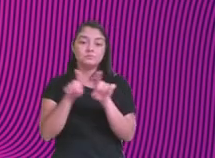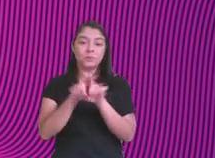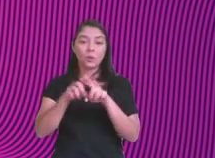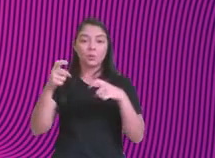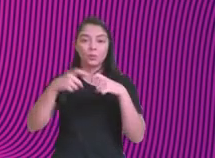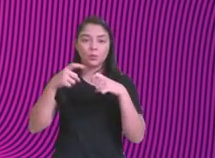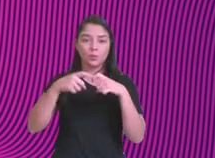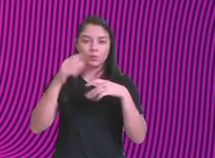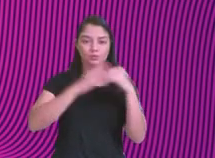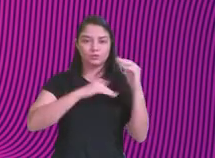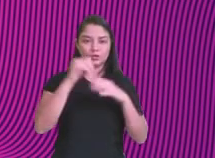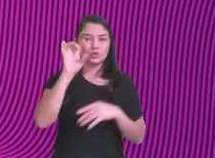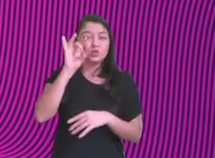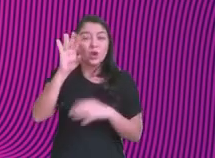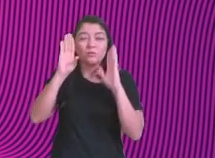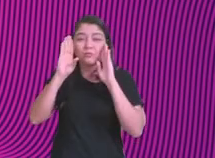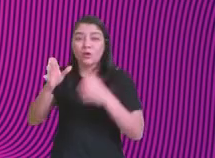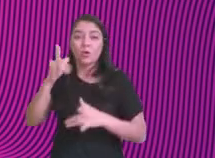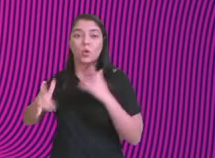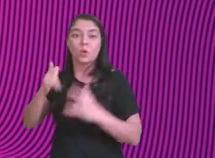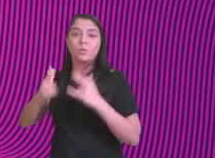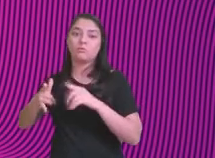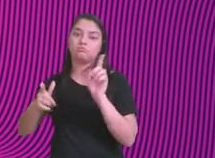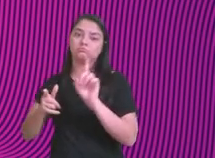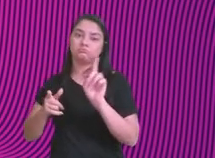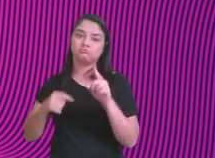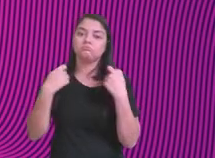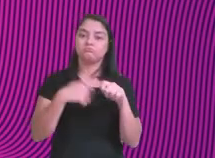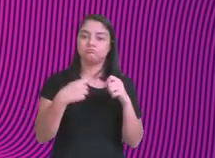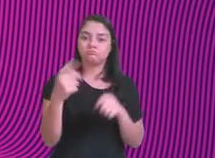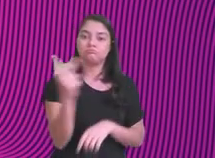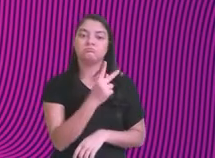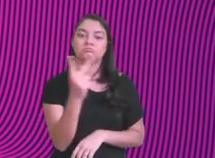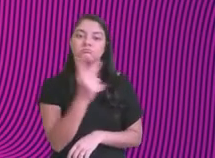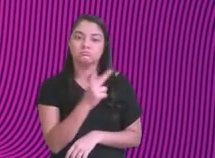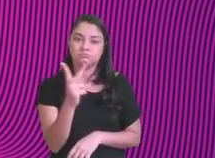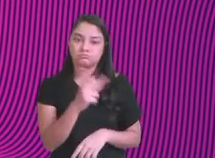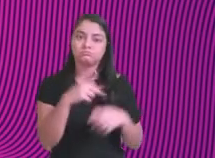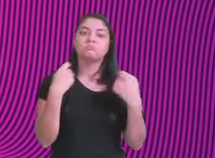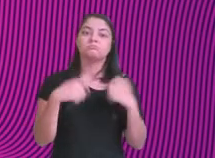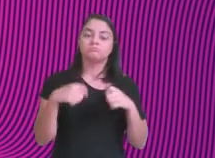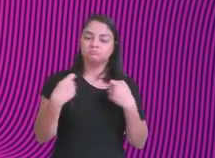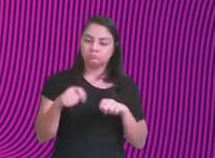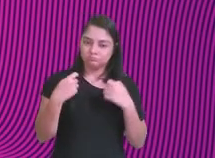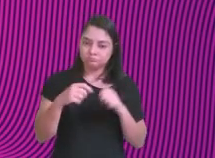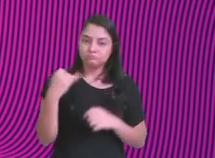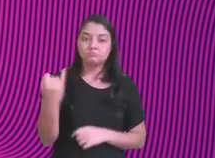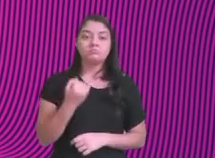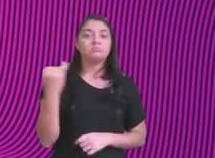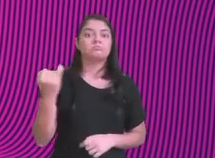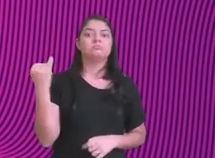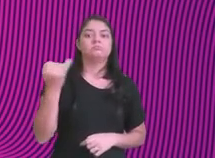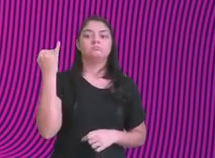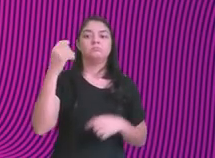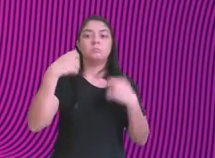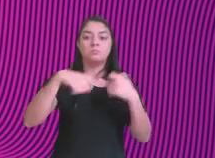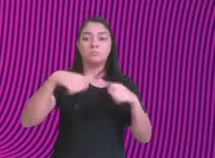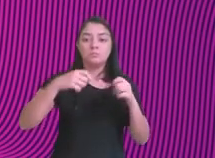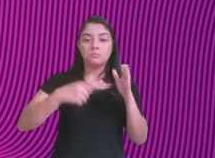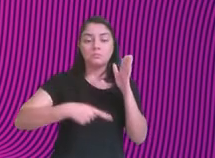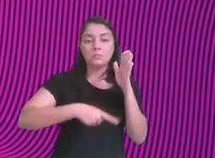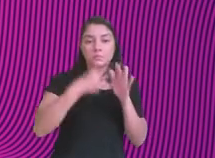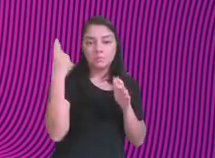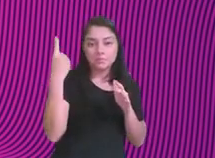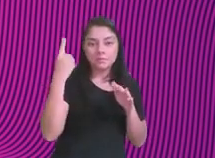ainda não pode imaginar que alguém vai conseguir fazer todas essas etapas da cirurgia, começando pelo robô. Eu não sei